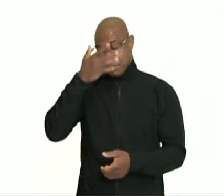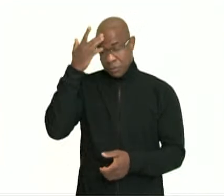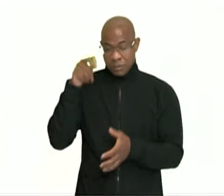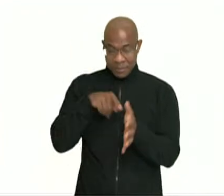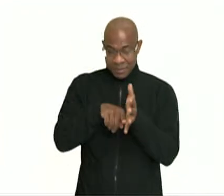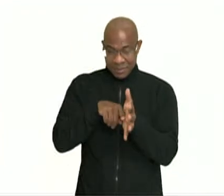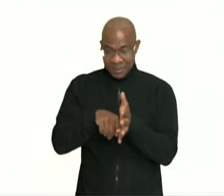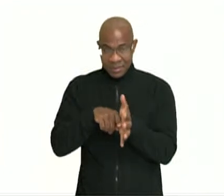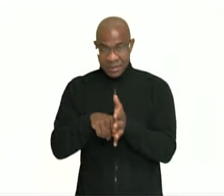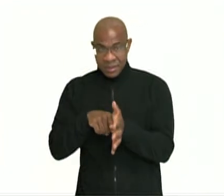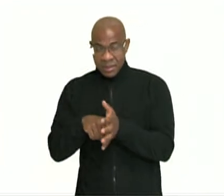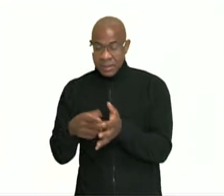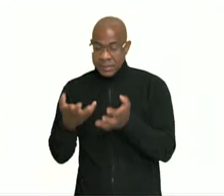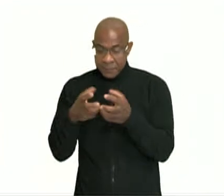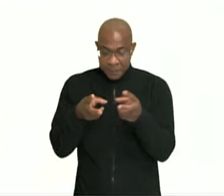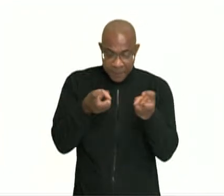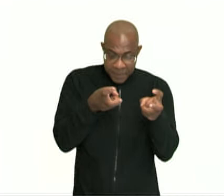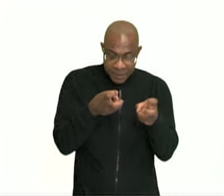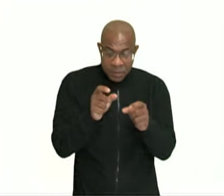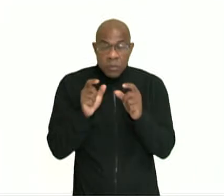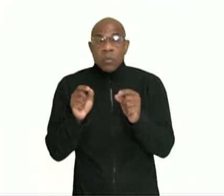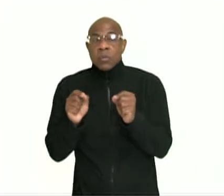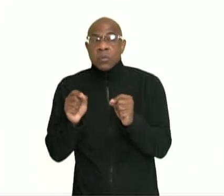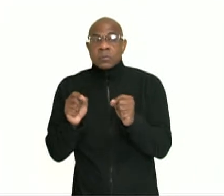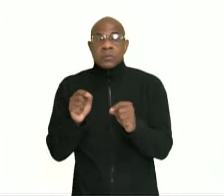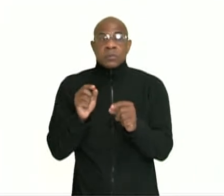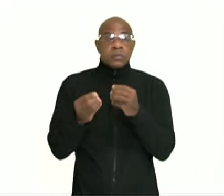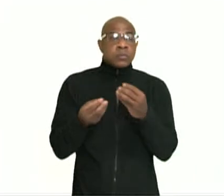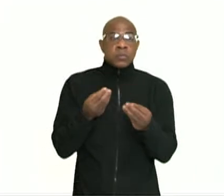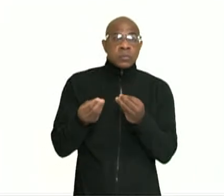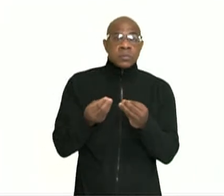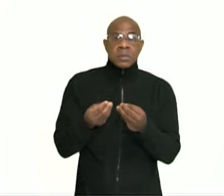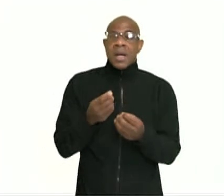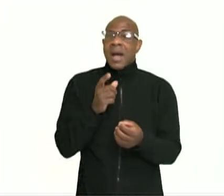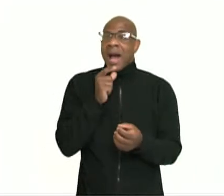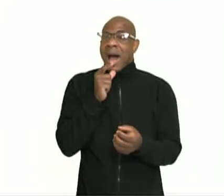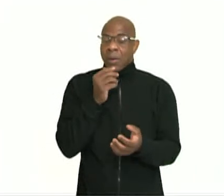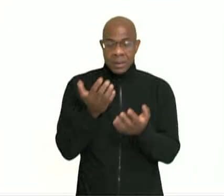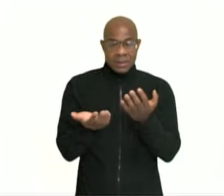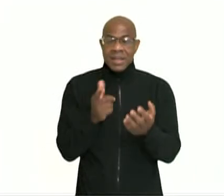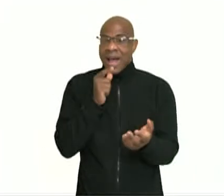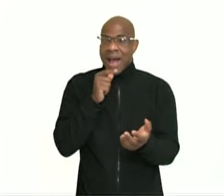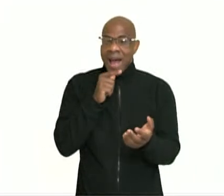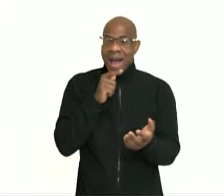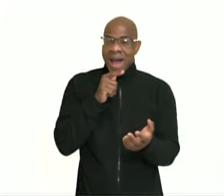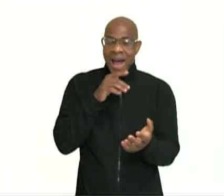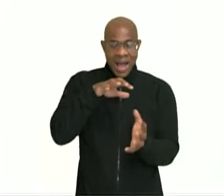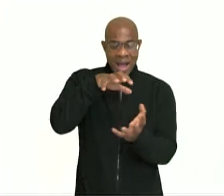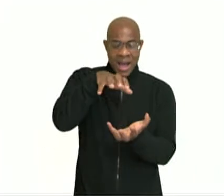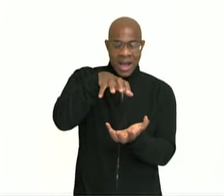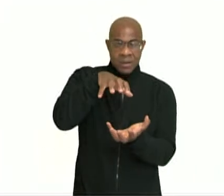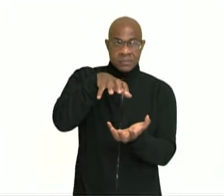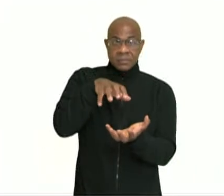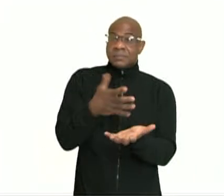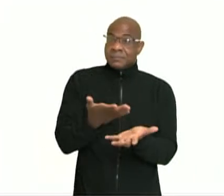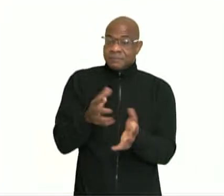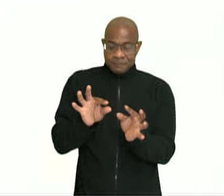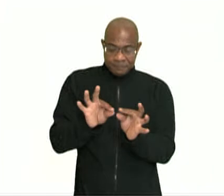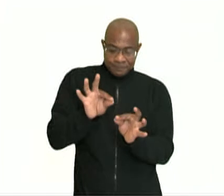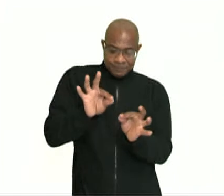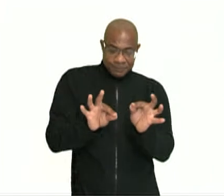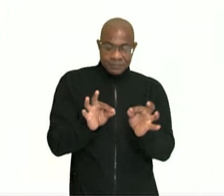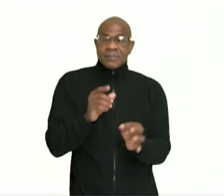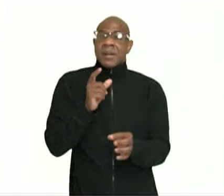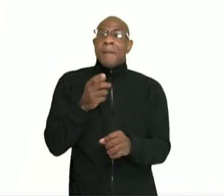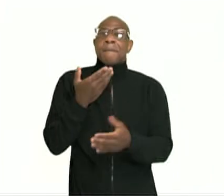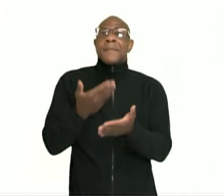pesquisadores decidiram fazer observações sobre as massas da água, medições da perda de gelo e do volume